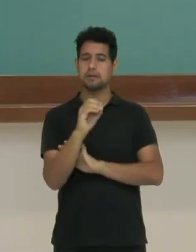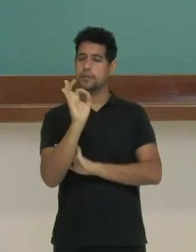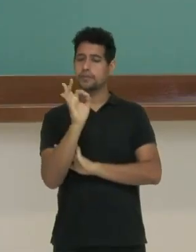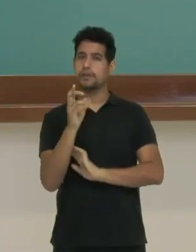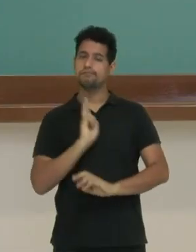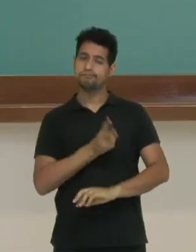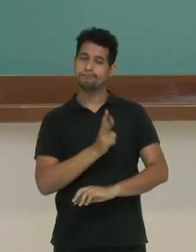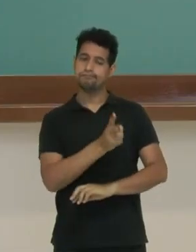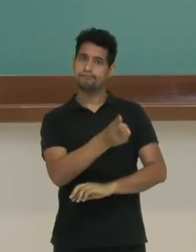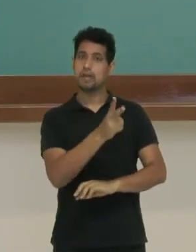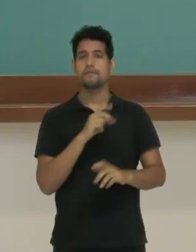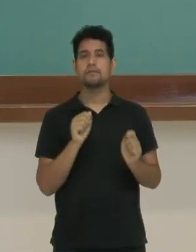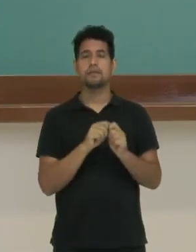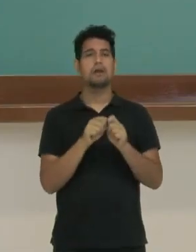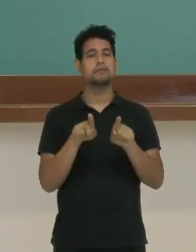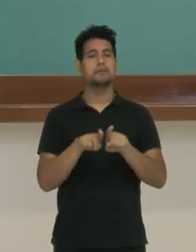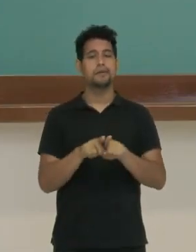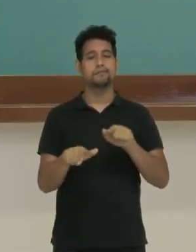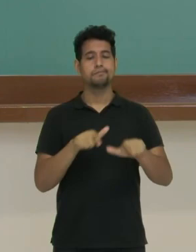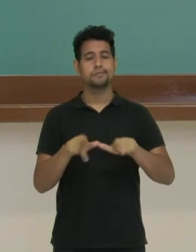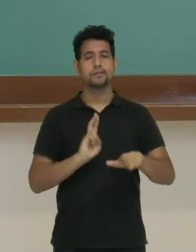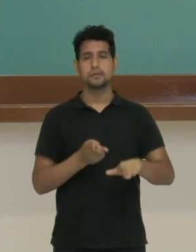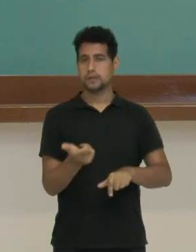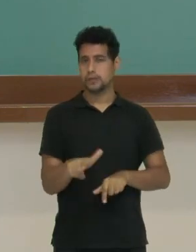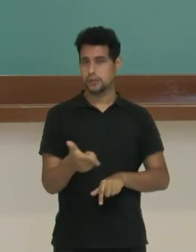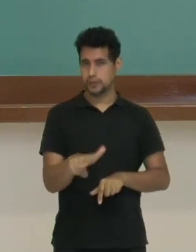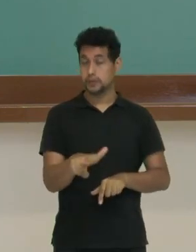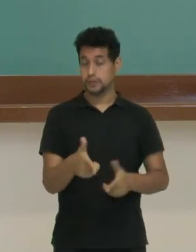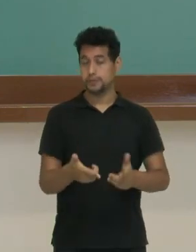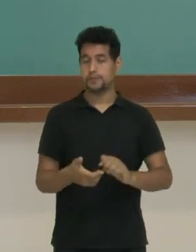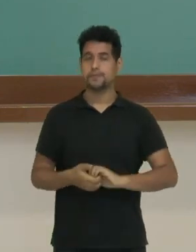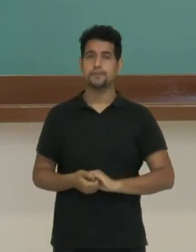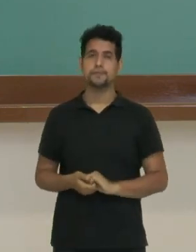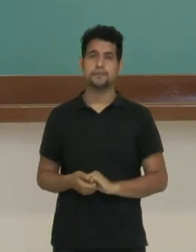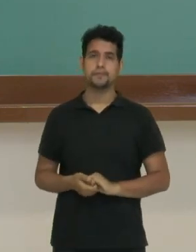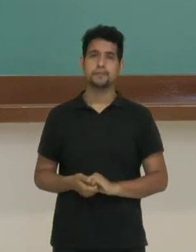Sempre acontece, a ação sempre se repete, ok?